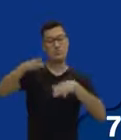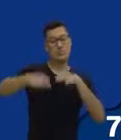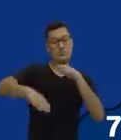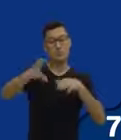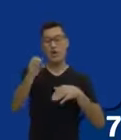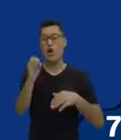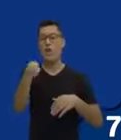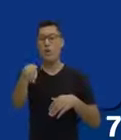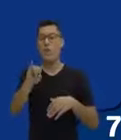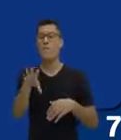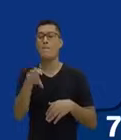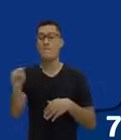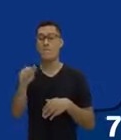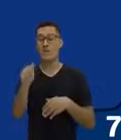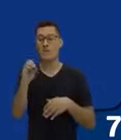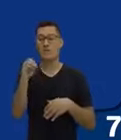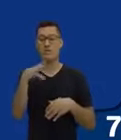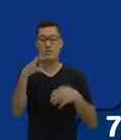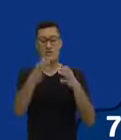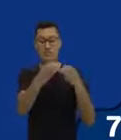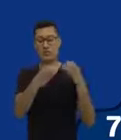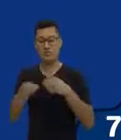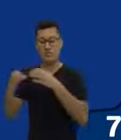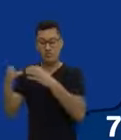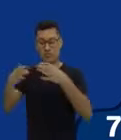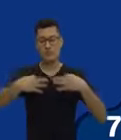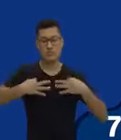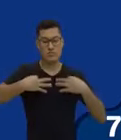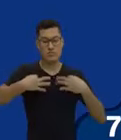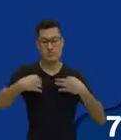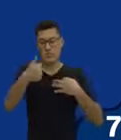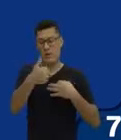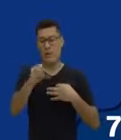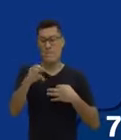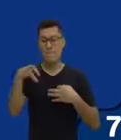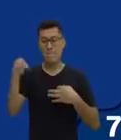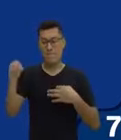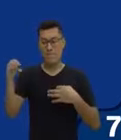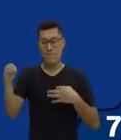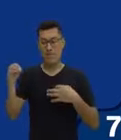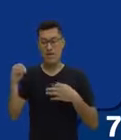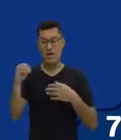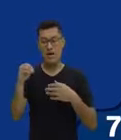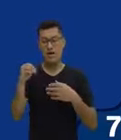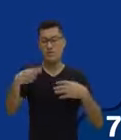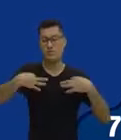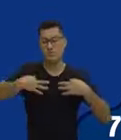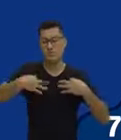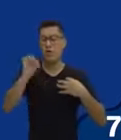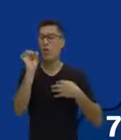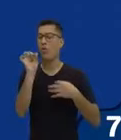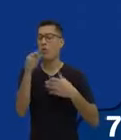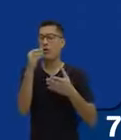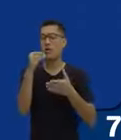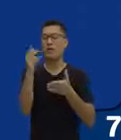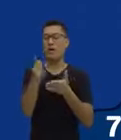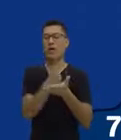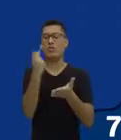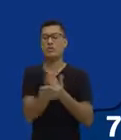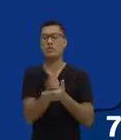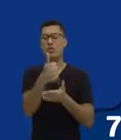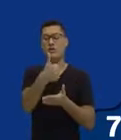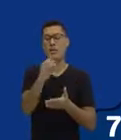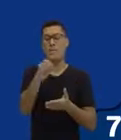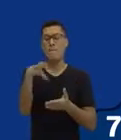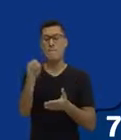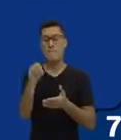de R$2 por cada camisa. Bom, se esses R$1.000 são fixos, o que acontece? Esse R$1.000,